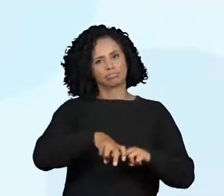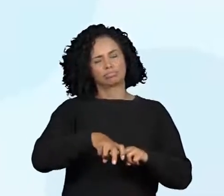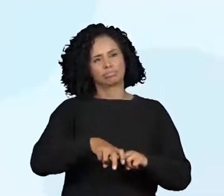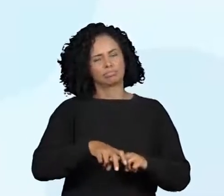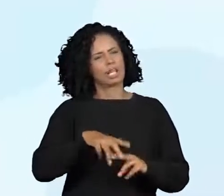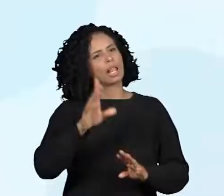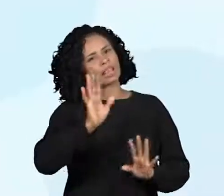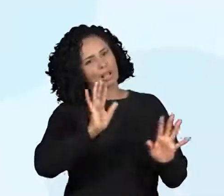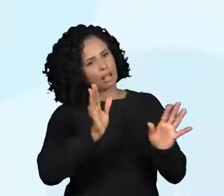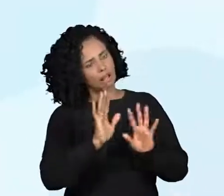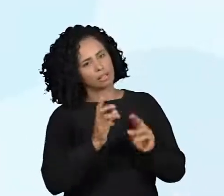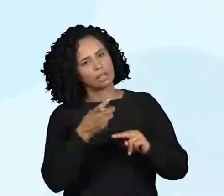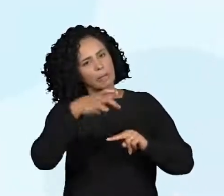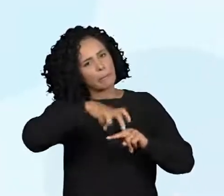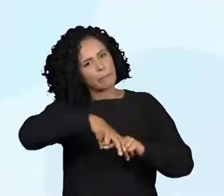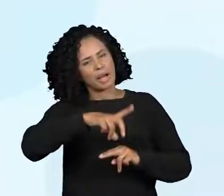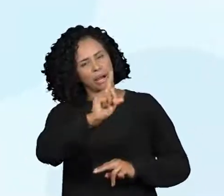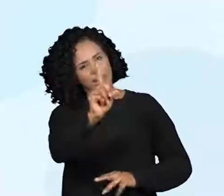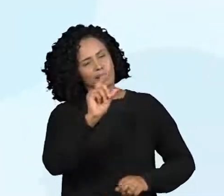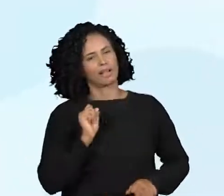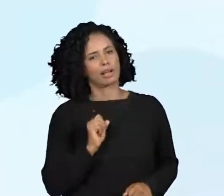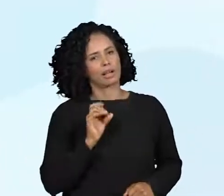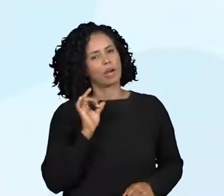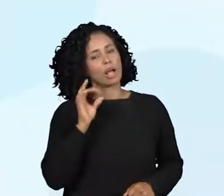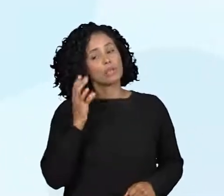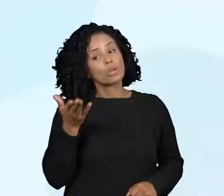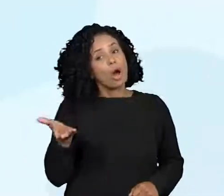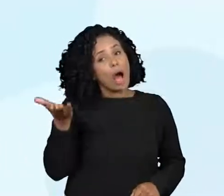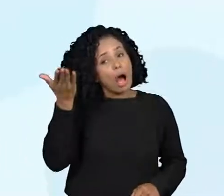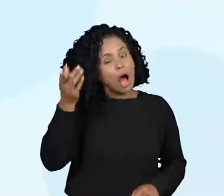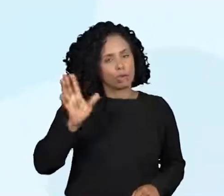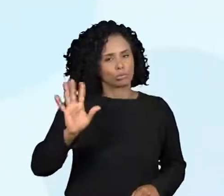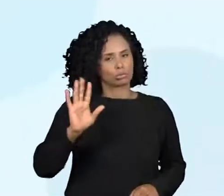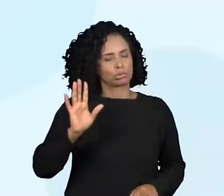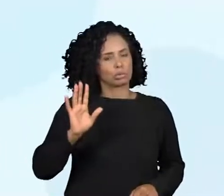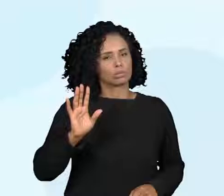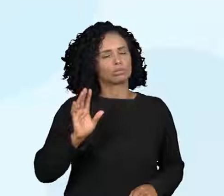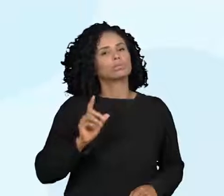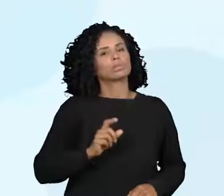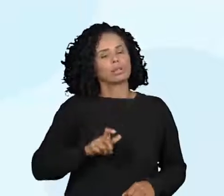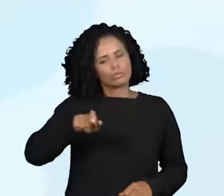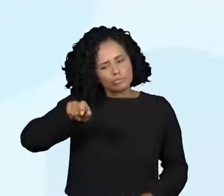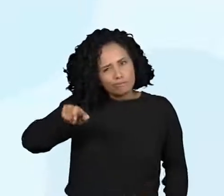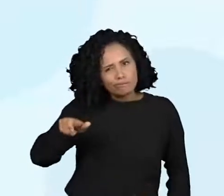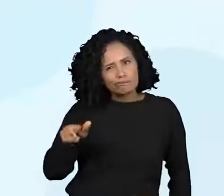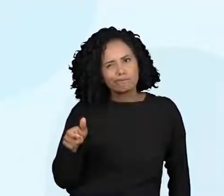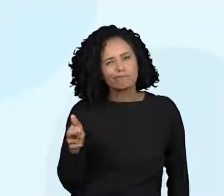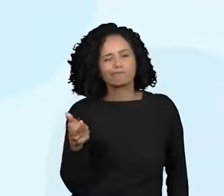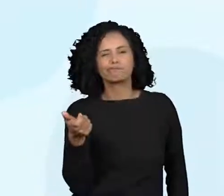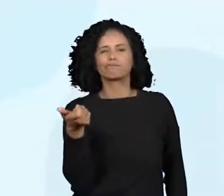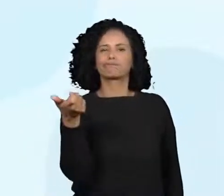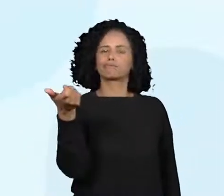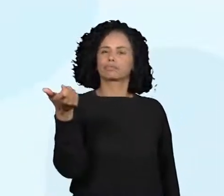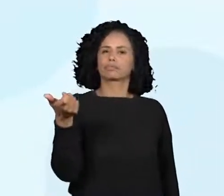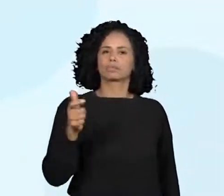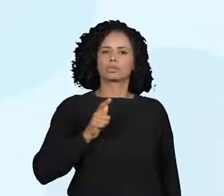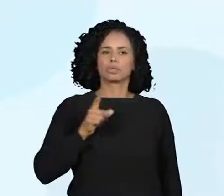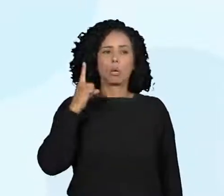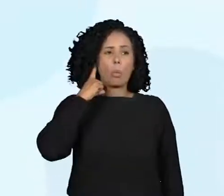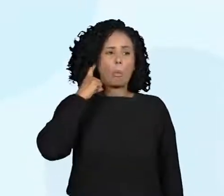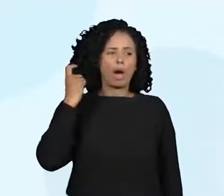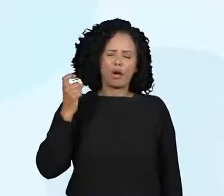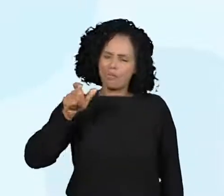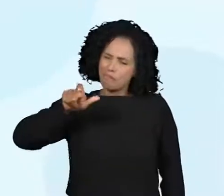altura. A professora ouviu tanto, olha lá. Não é para ficar sentada, professora. Altura. Este parâmetro organiza os sons em toda a